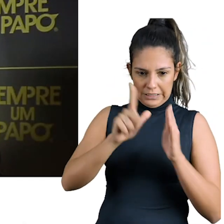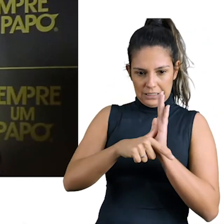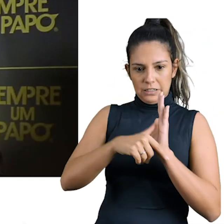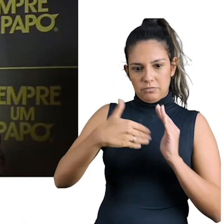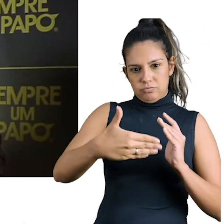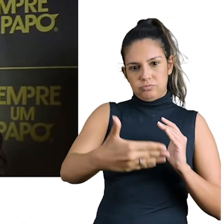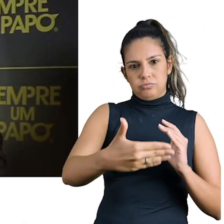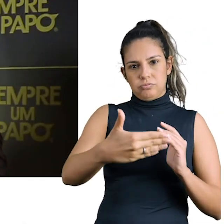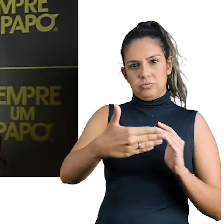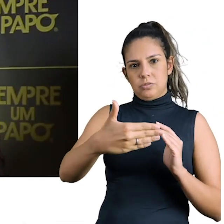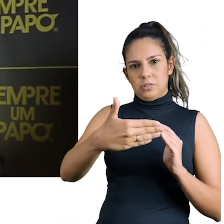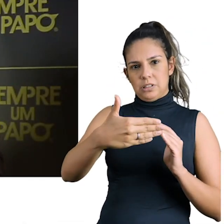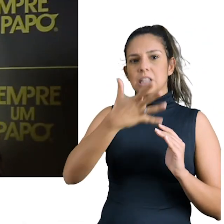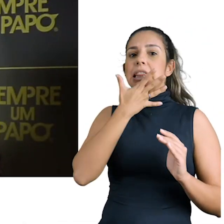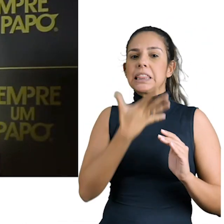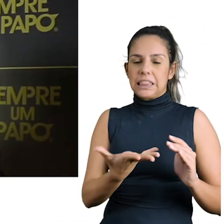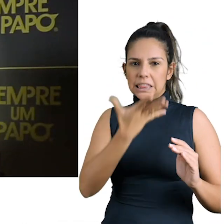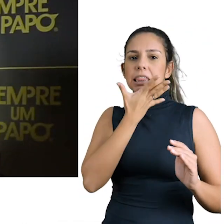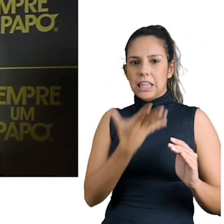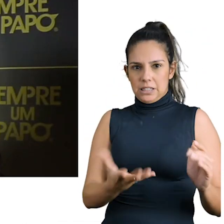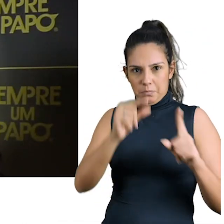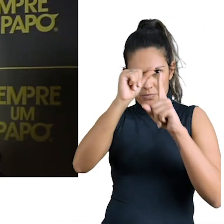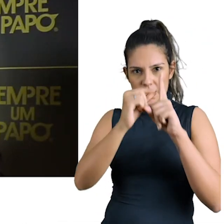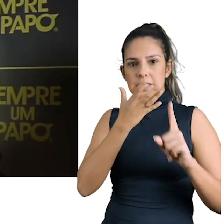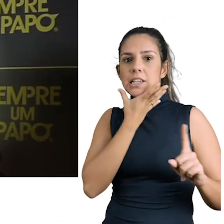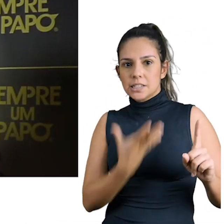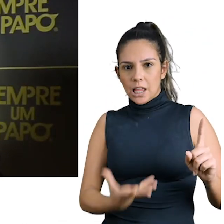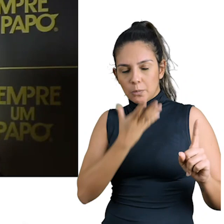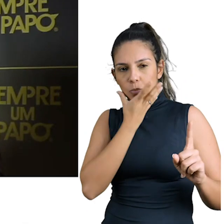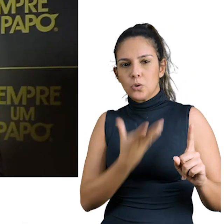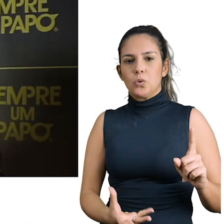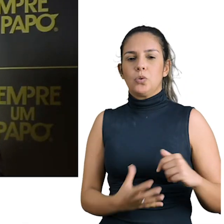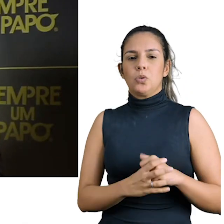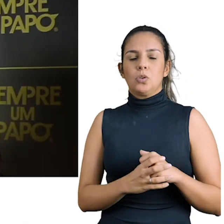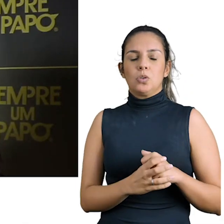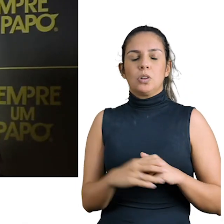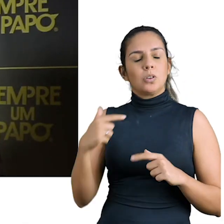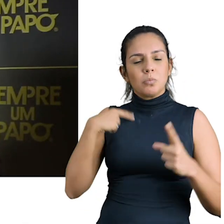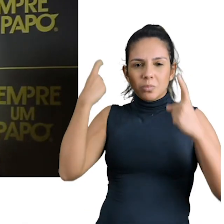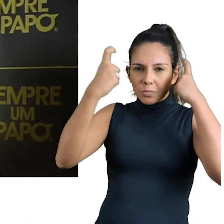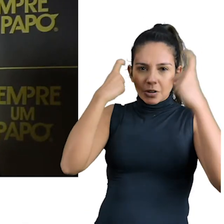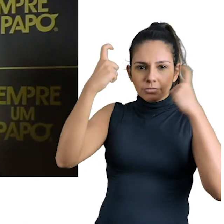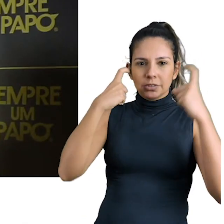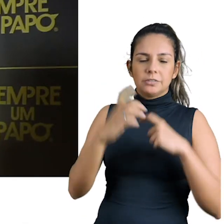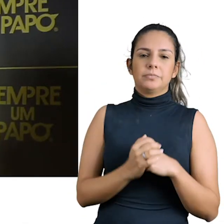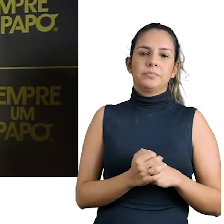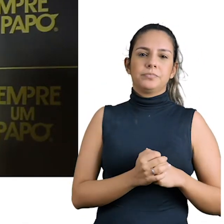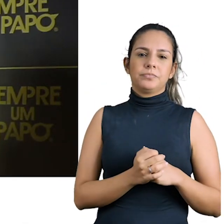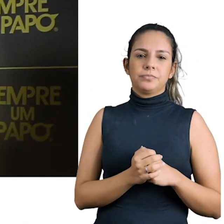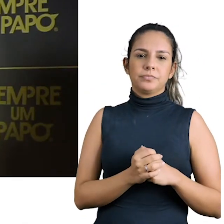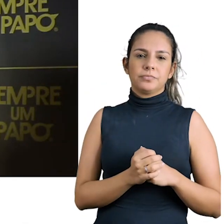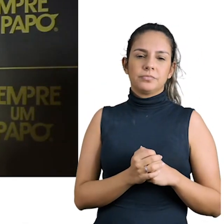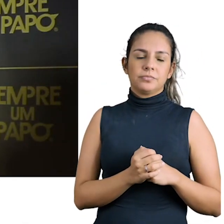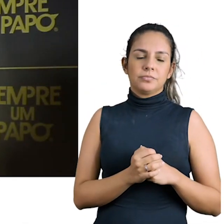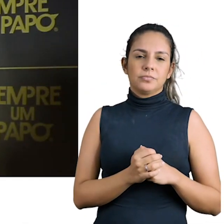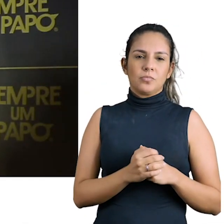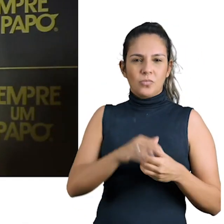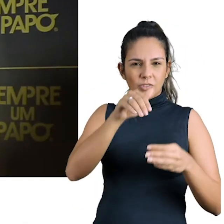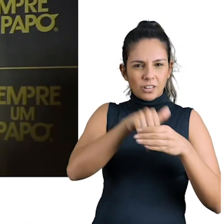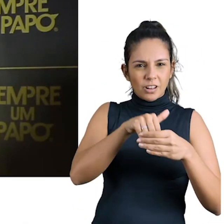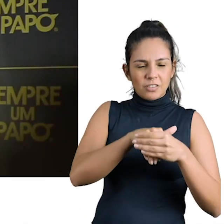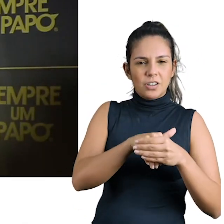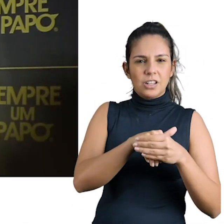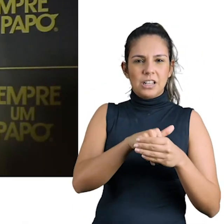até praticamente definido, vai passar para dezembro mesmo, não tem jeito, né? Agora eu fico preocupado com as tendências, sabe? Essa